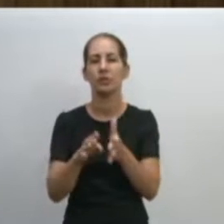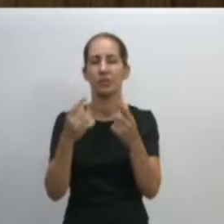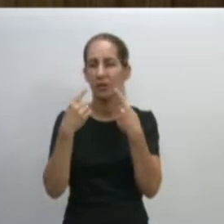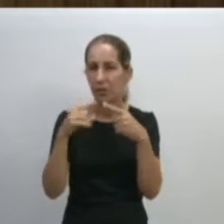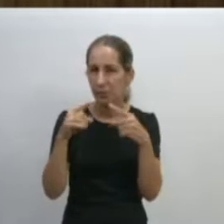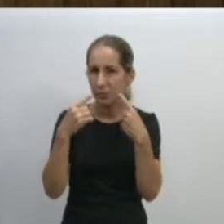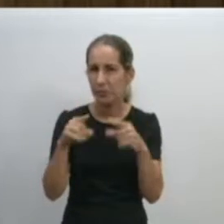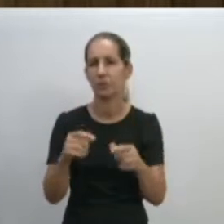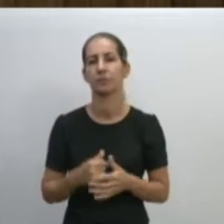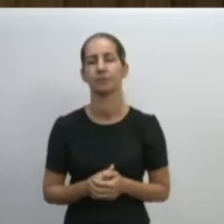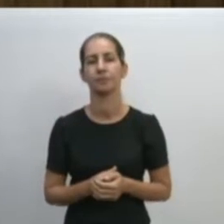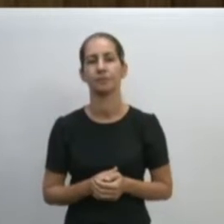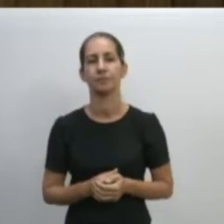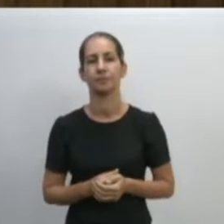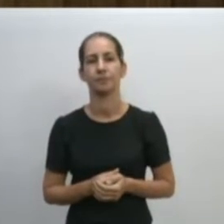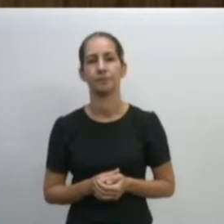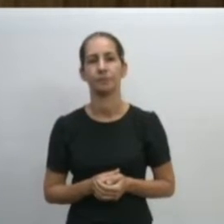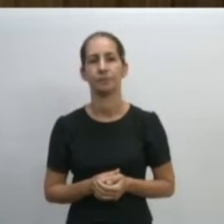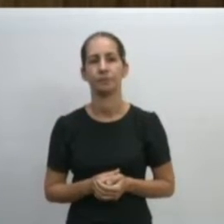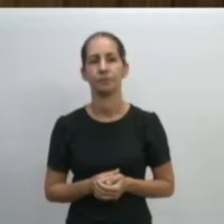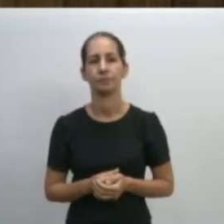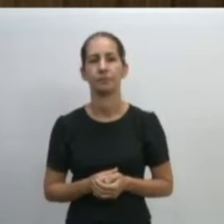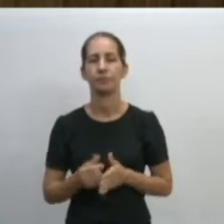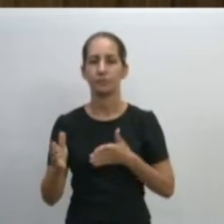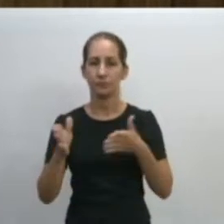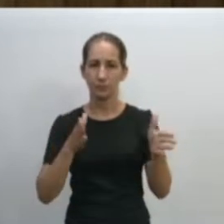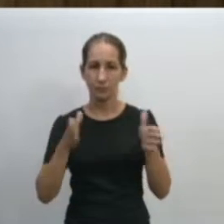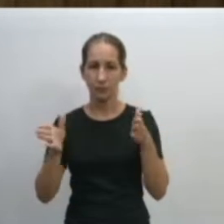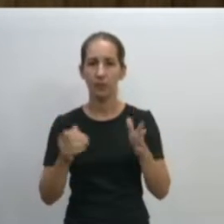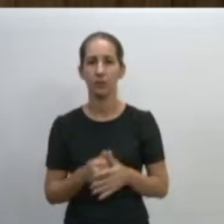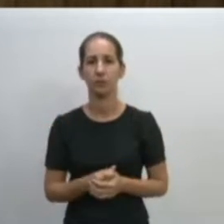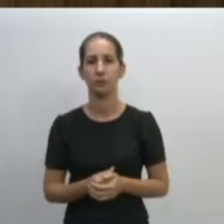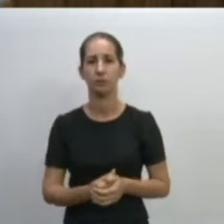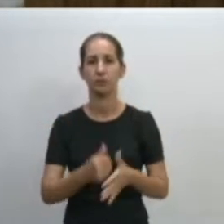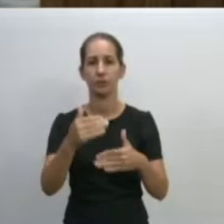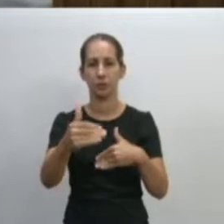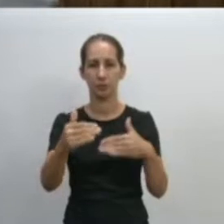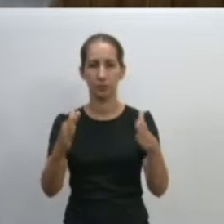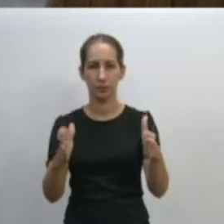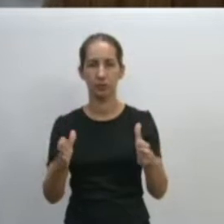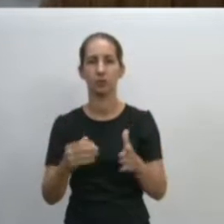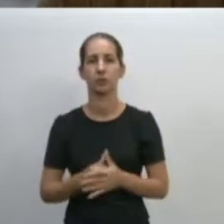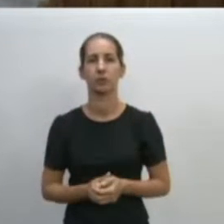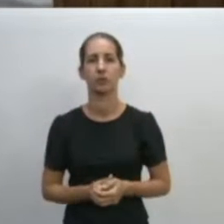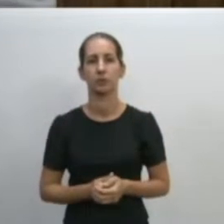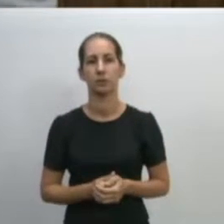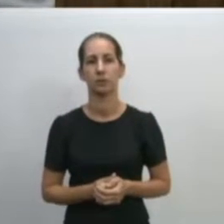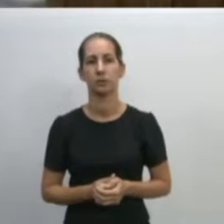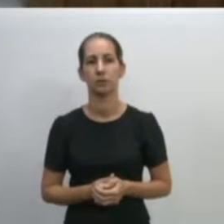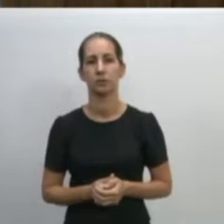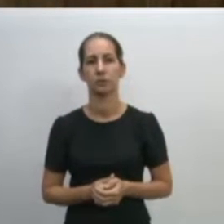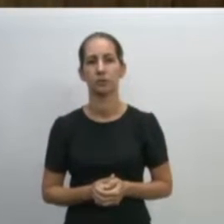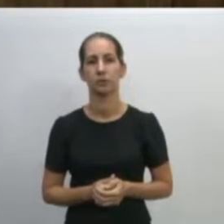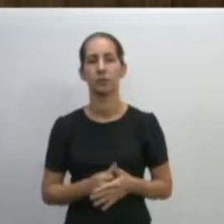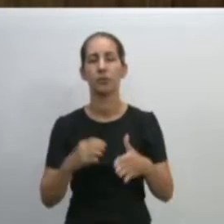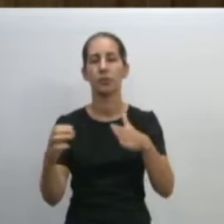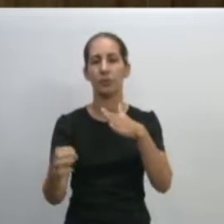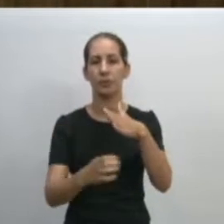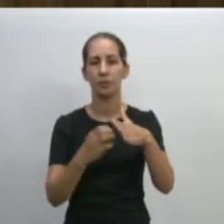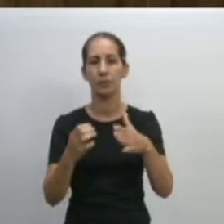denúncias ao nosso mandato, ao nosso gabinete, de uma